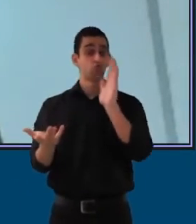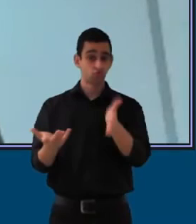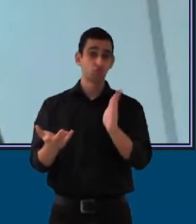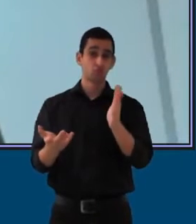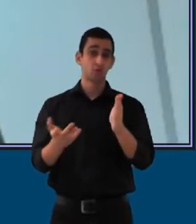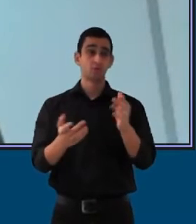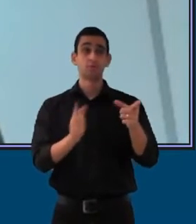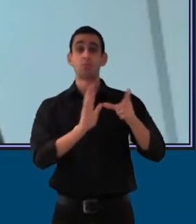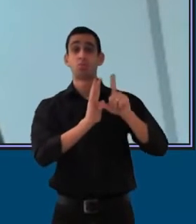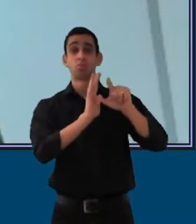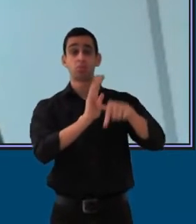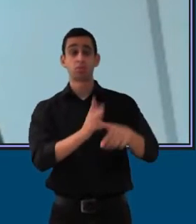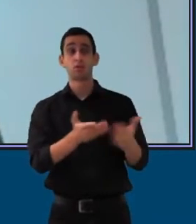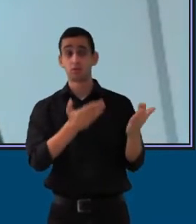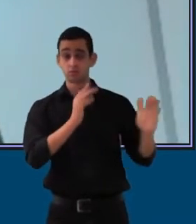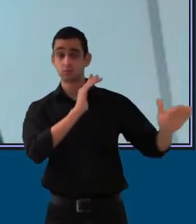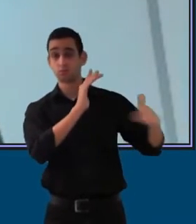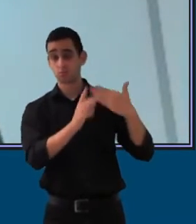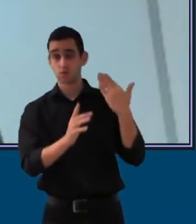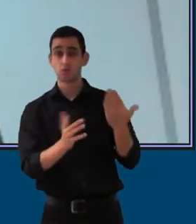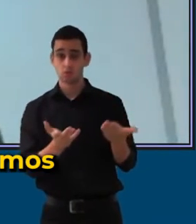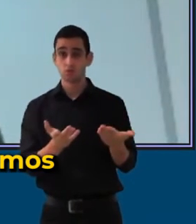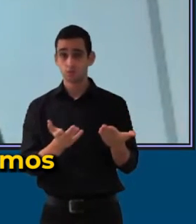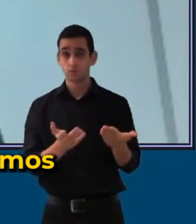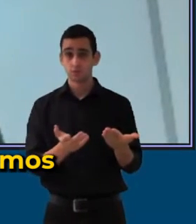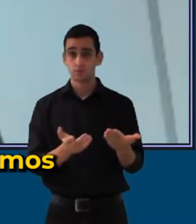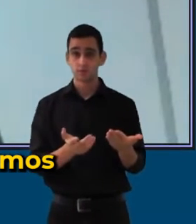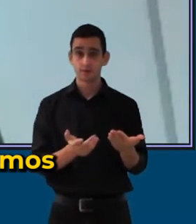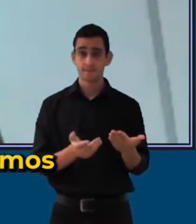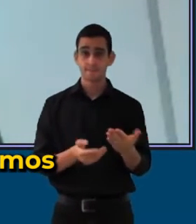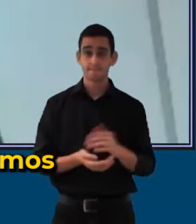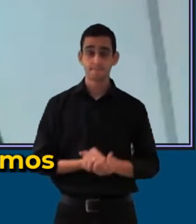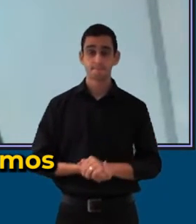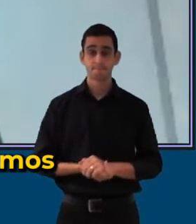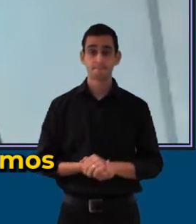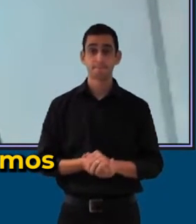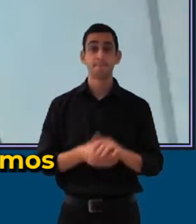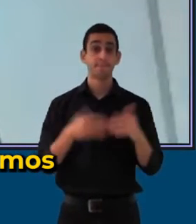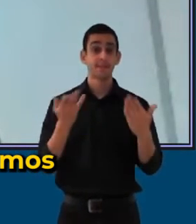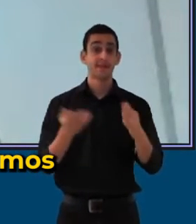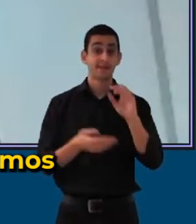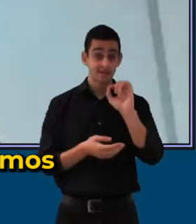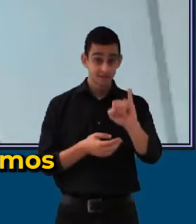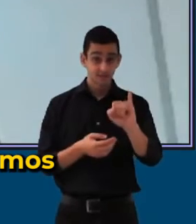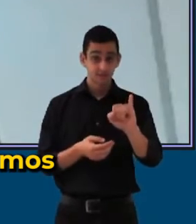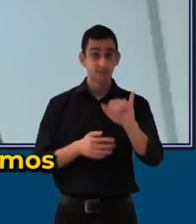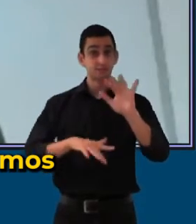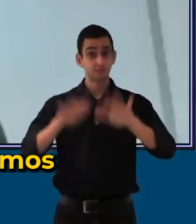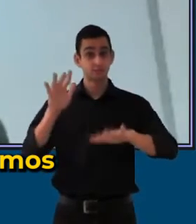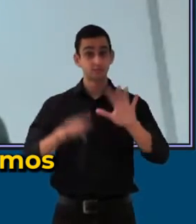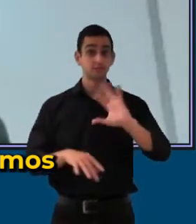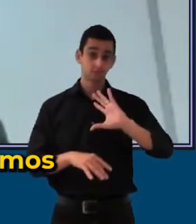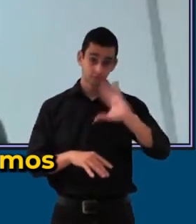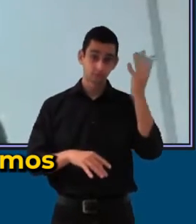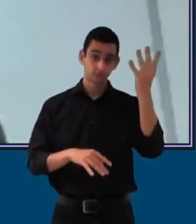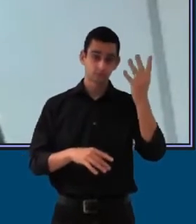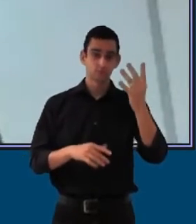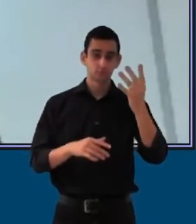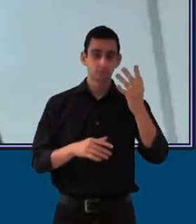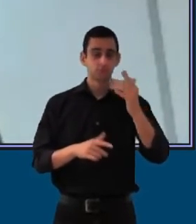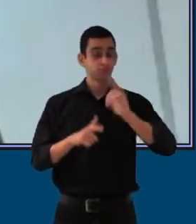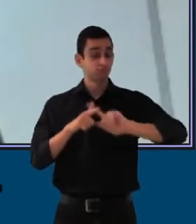120. Então, se por um lado, esse esclarecimento, em termos